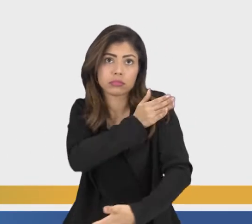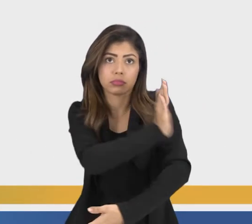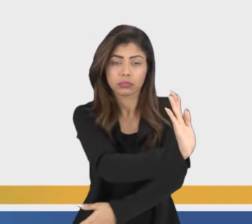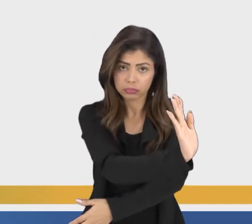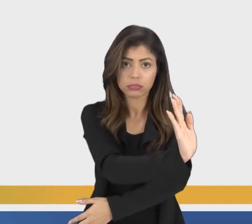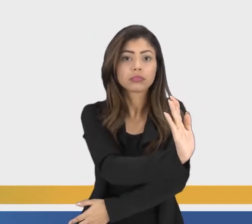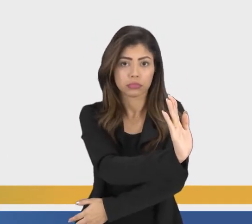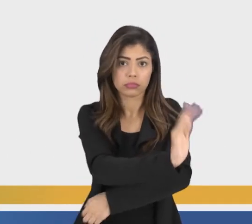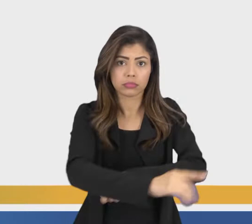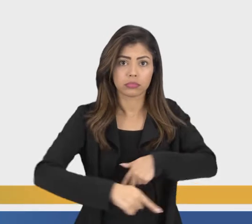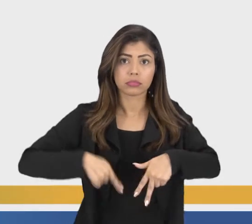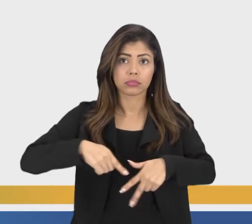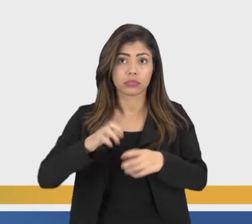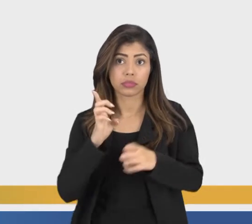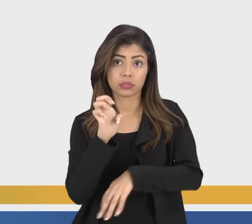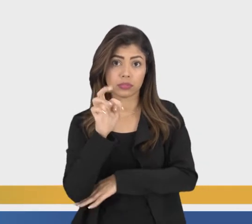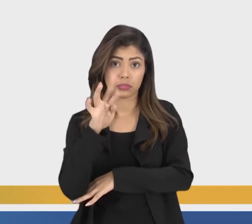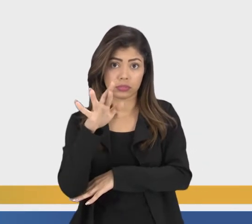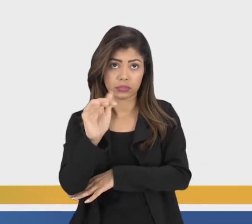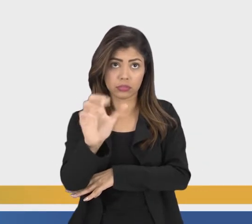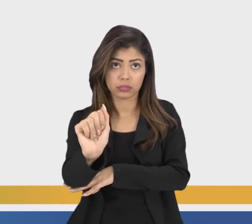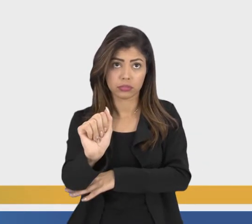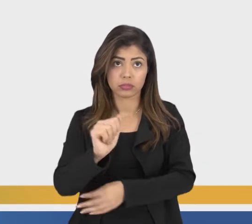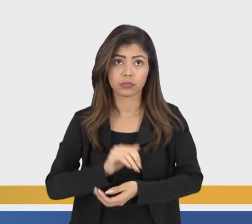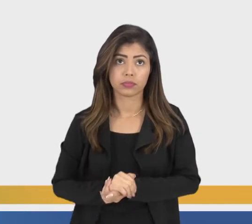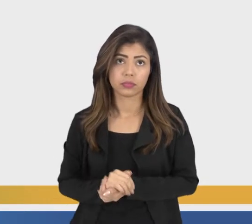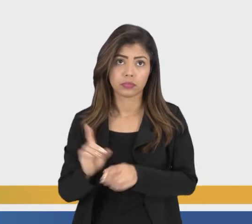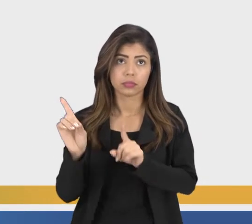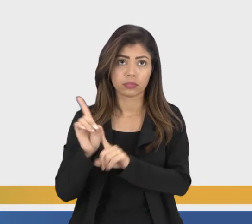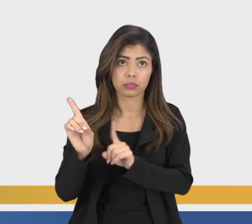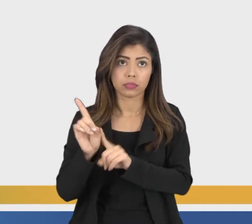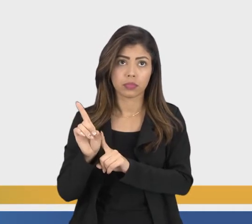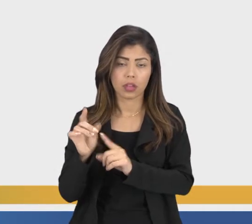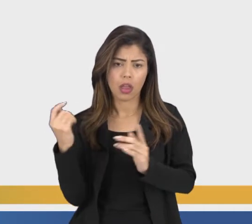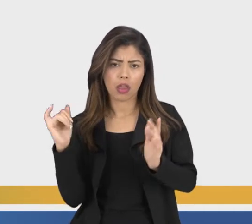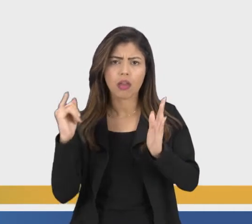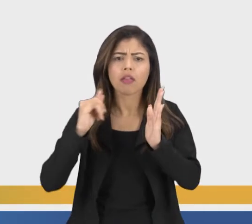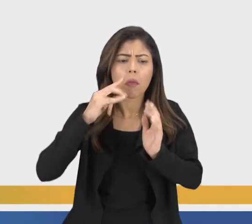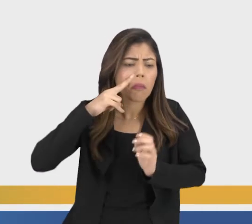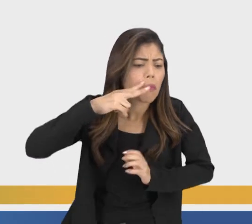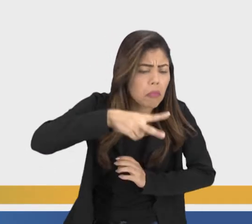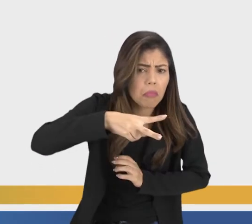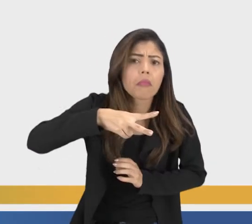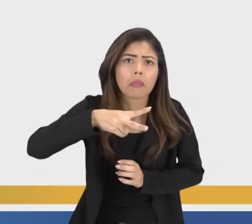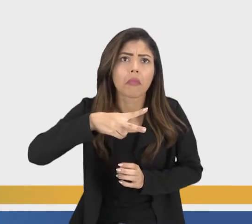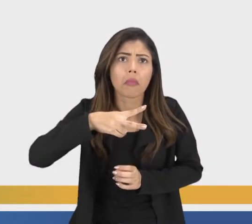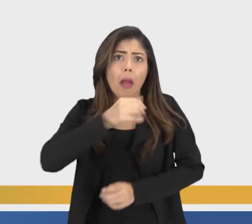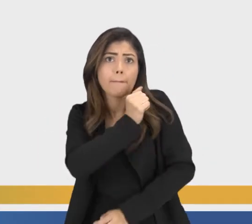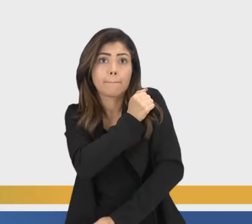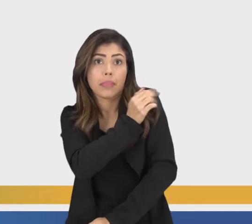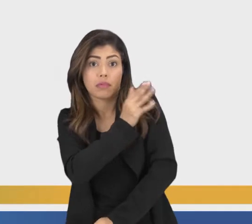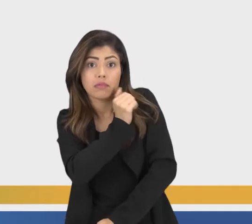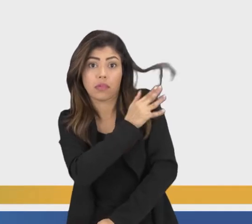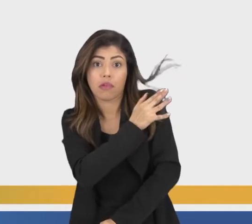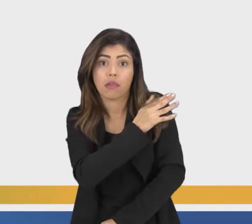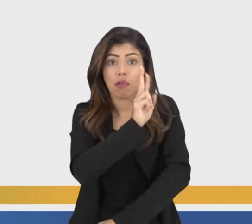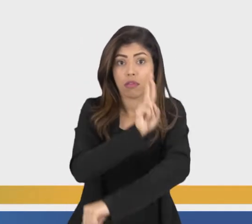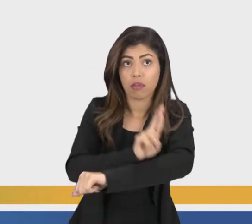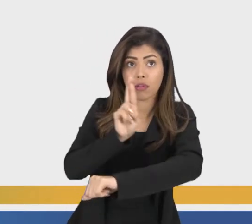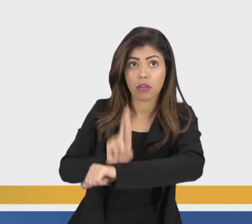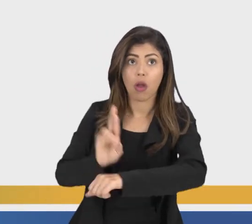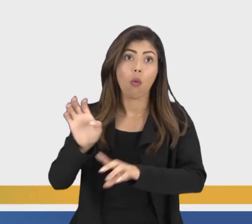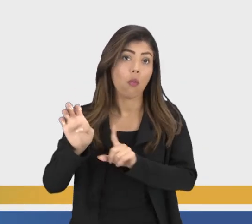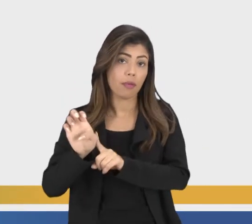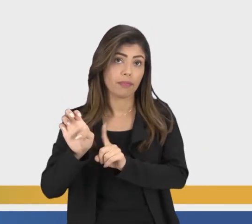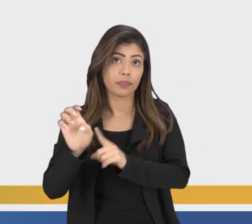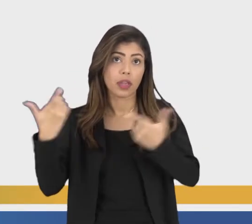combater discriminações étnicas? Letra D, identificar preconceitos religiosos? Ou será que é a